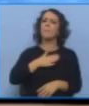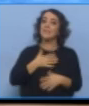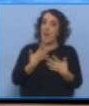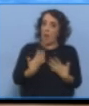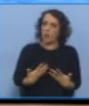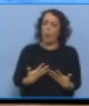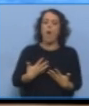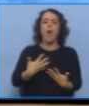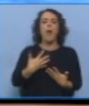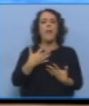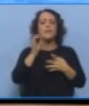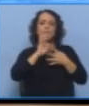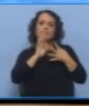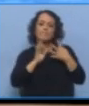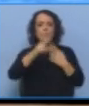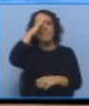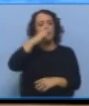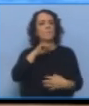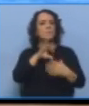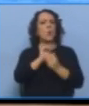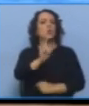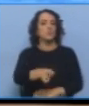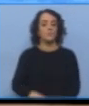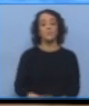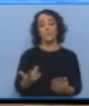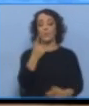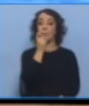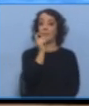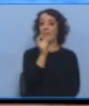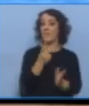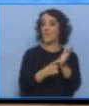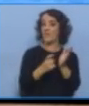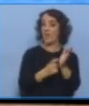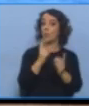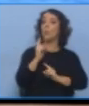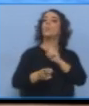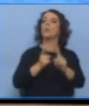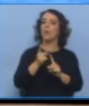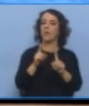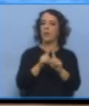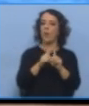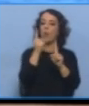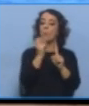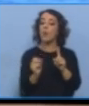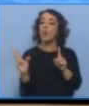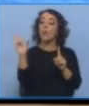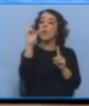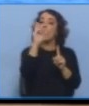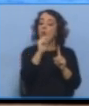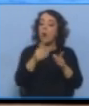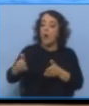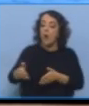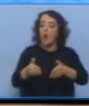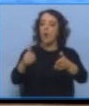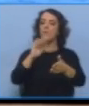Os atuais, sim. Desde logo, há uma palavra que falta que é uma chamada a uma nobre vocação. E, portanto, ter